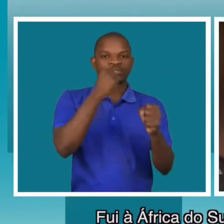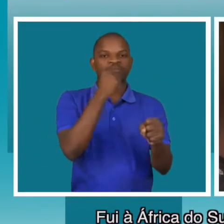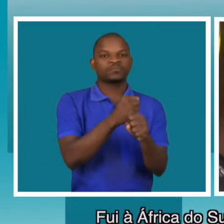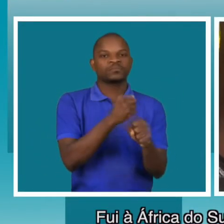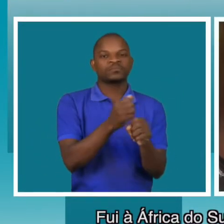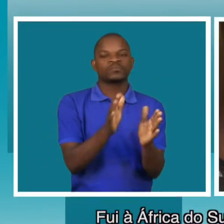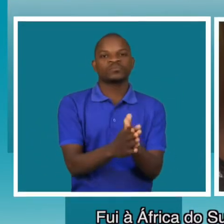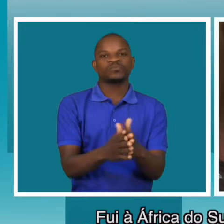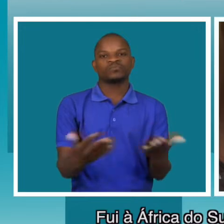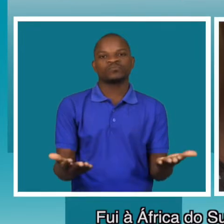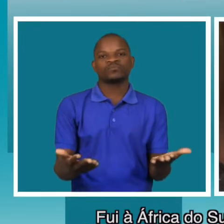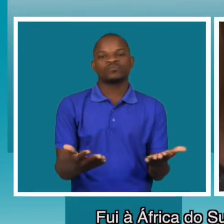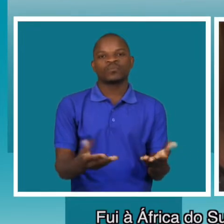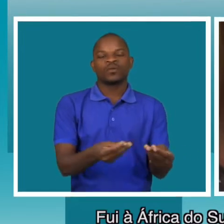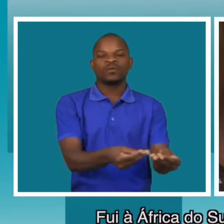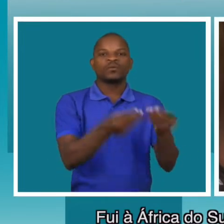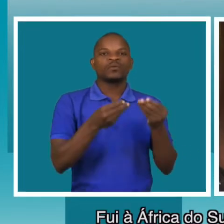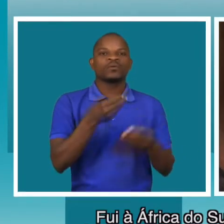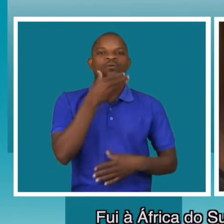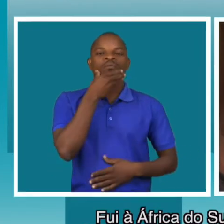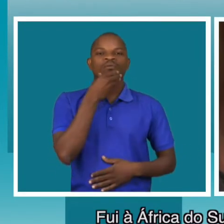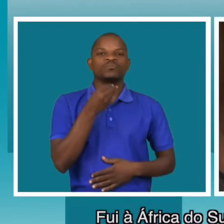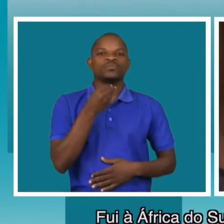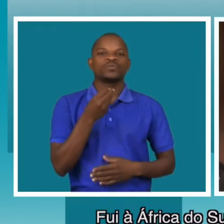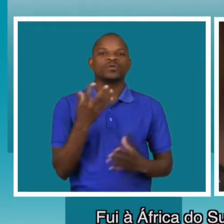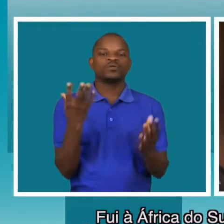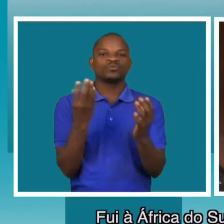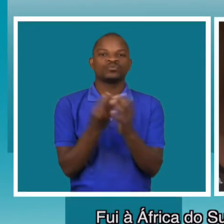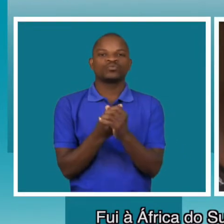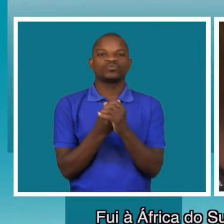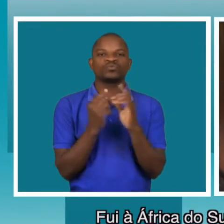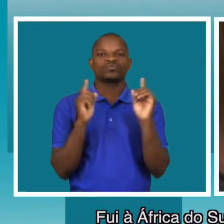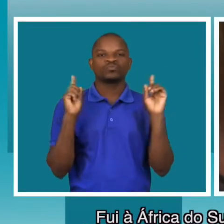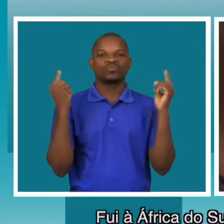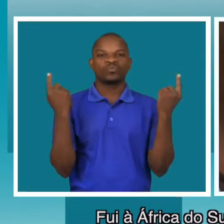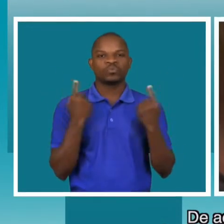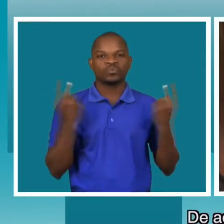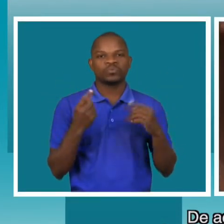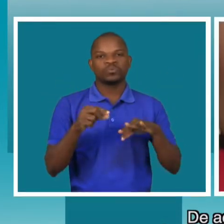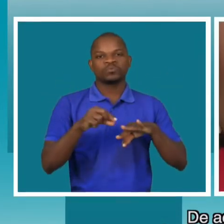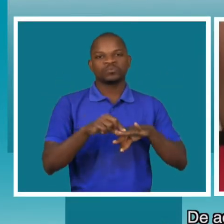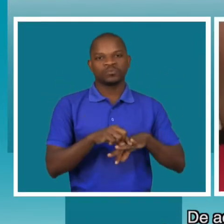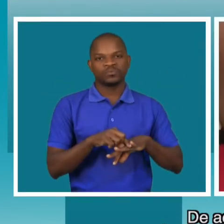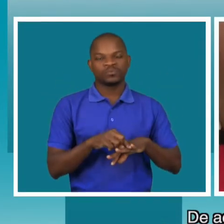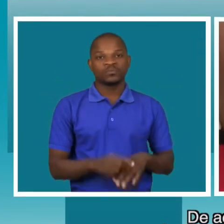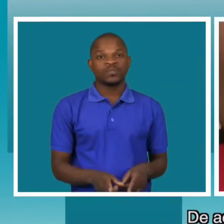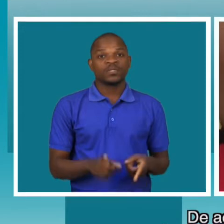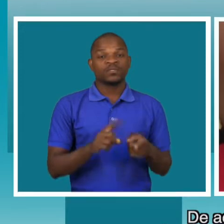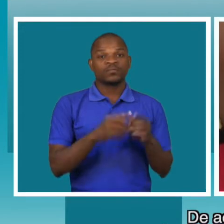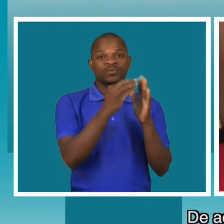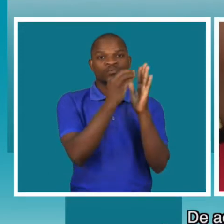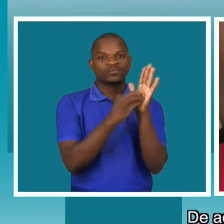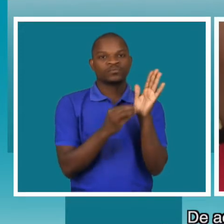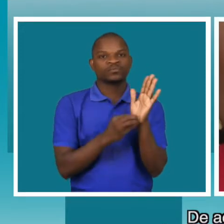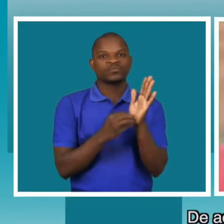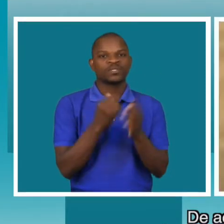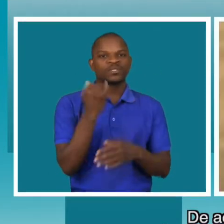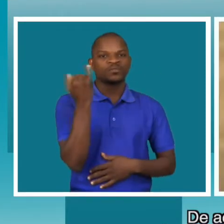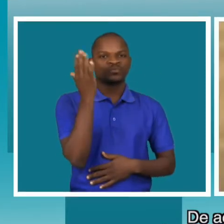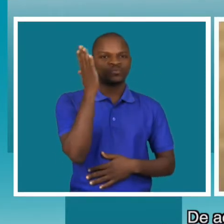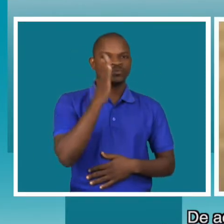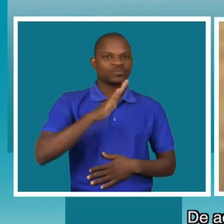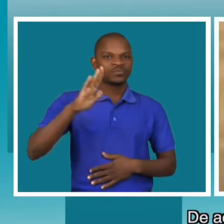Não era trabalho para mim. Chegaram e me deram um homem, para ser meu marido, para eu casar com ele. De acordo com os dados do Instituto